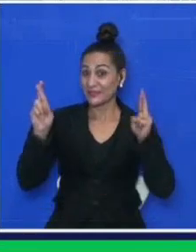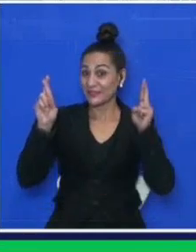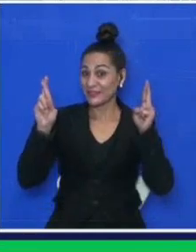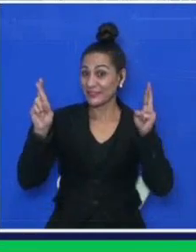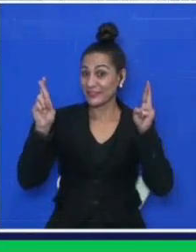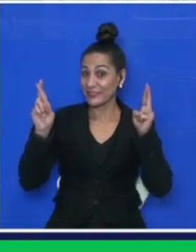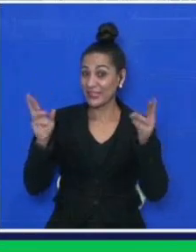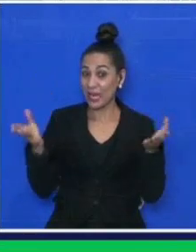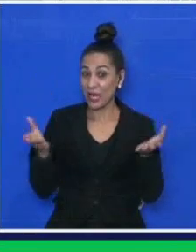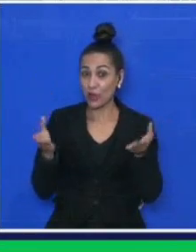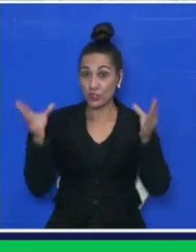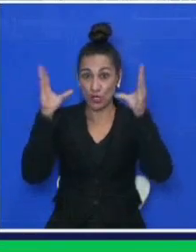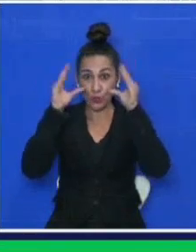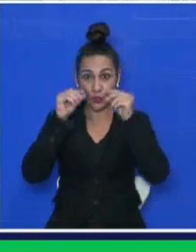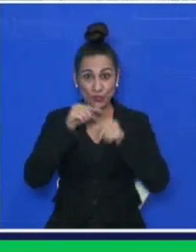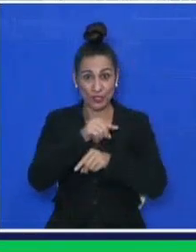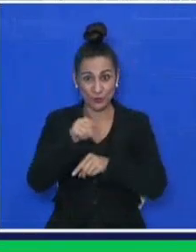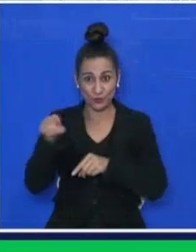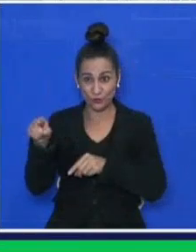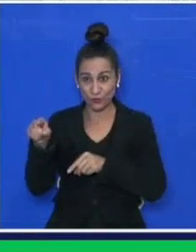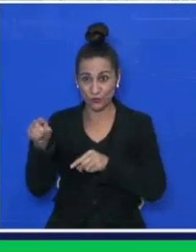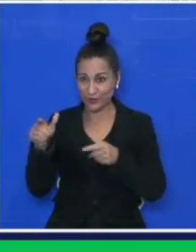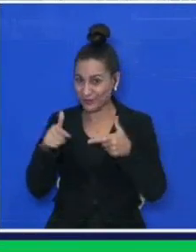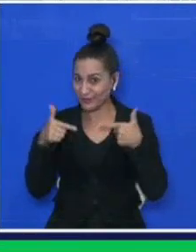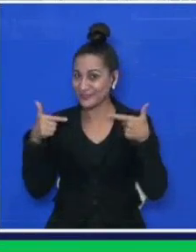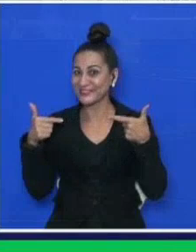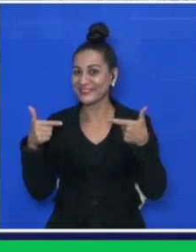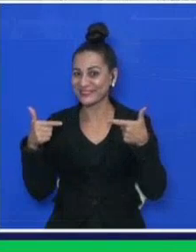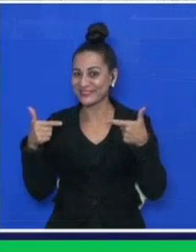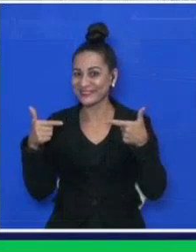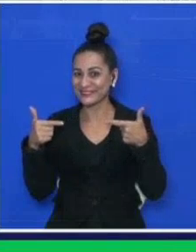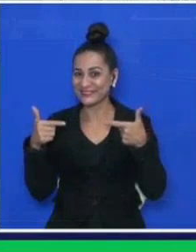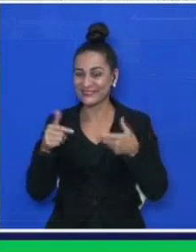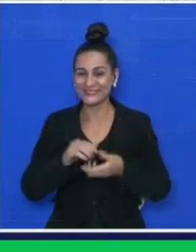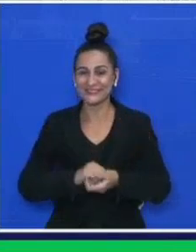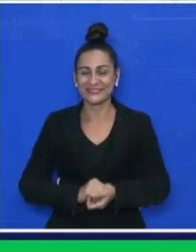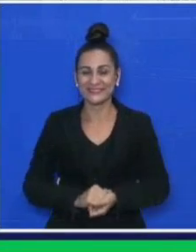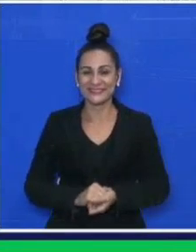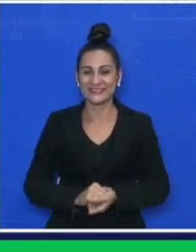Dedos cruzados, será que essa noite é a sua noite da sorte?